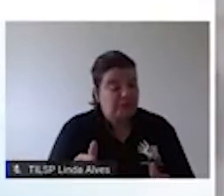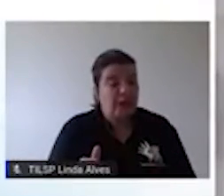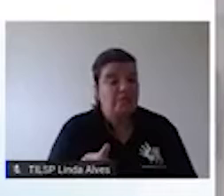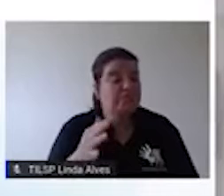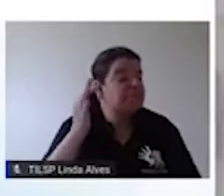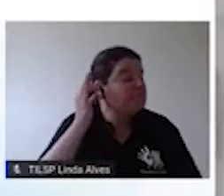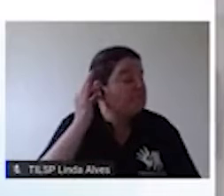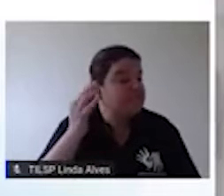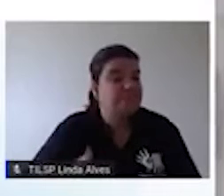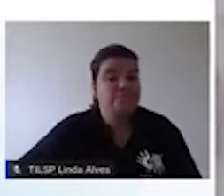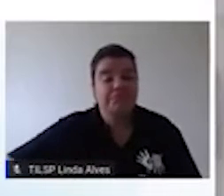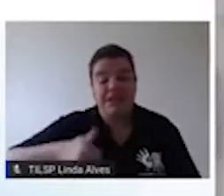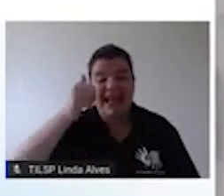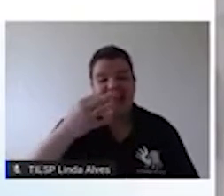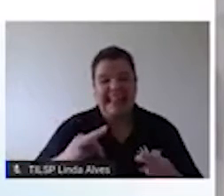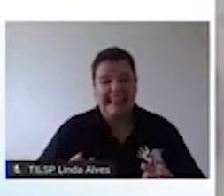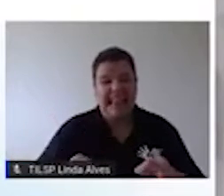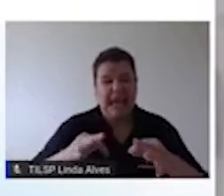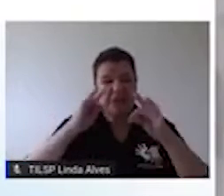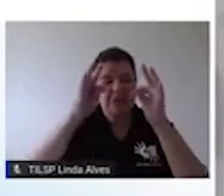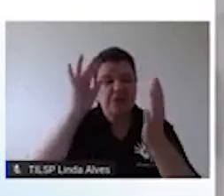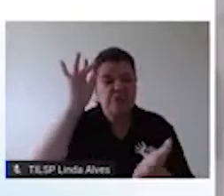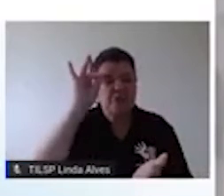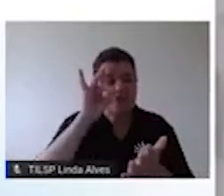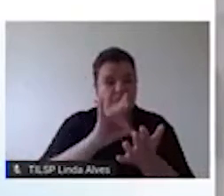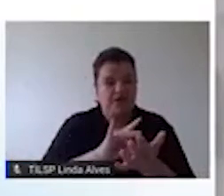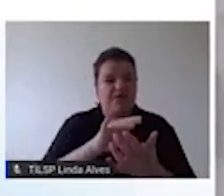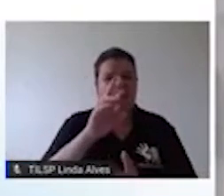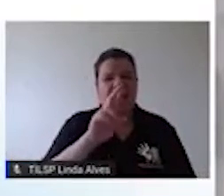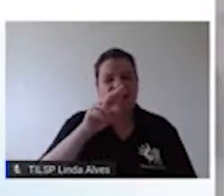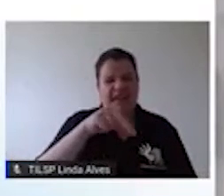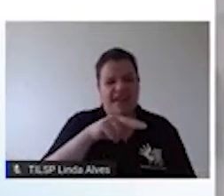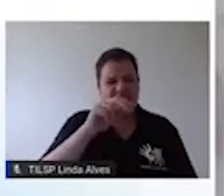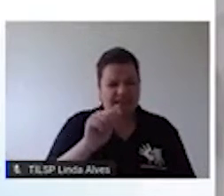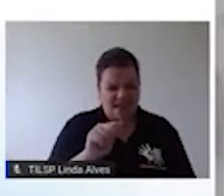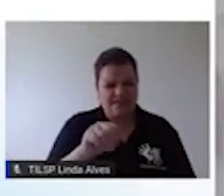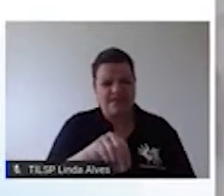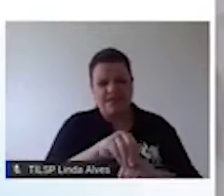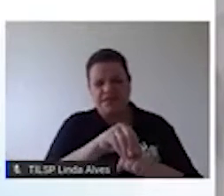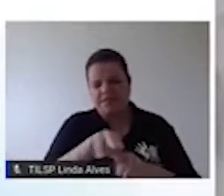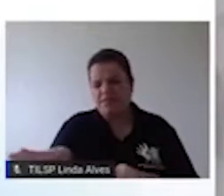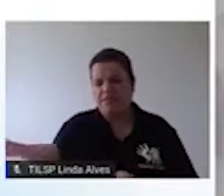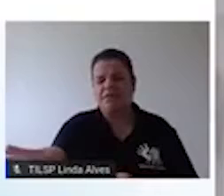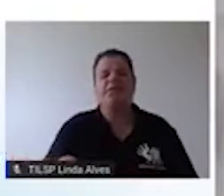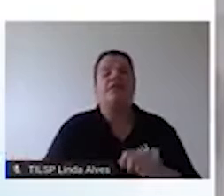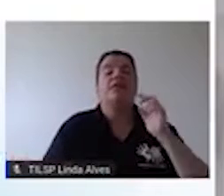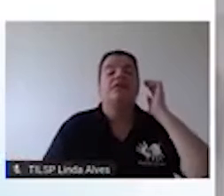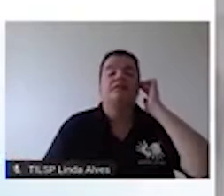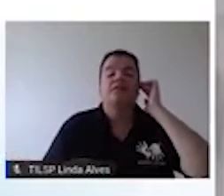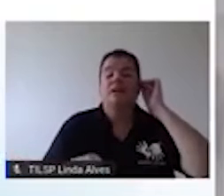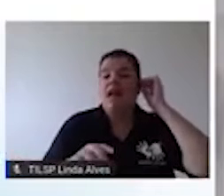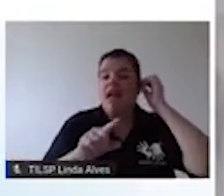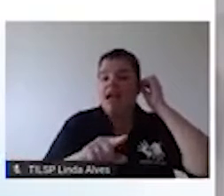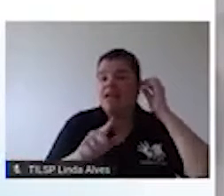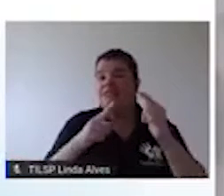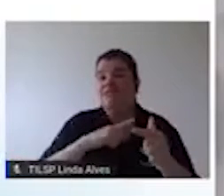do mais, com uma tecnologia original, que é essa de RNA mensageiro, né? Ela tem um